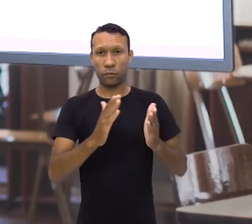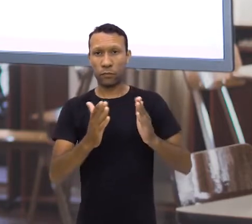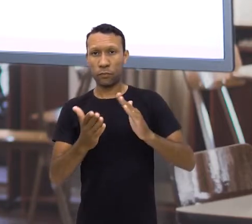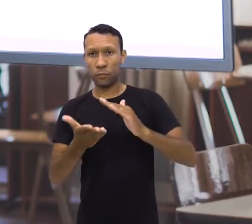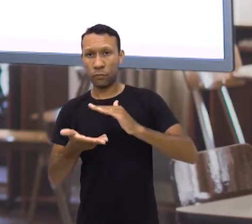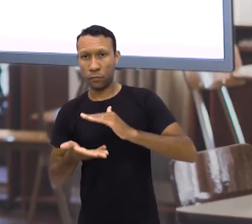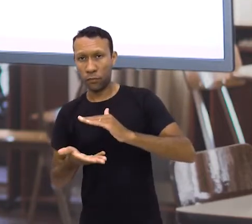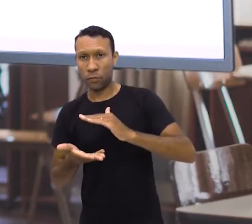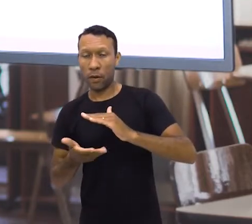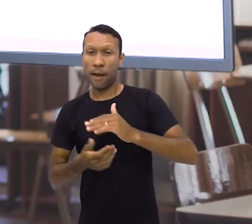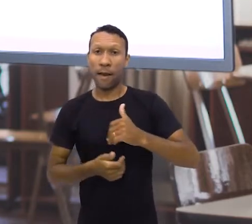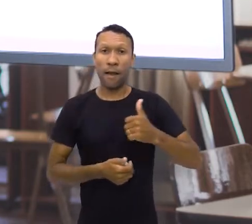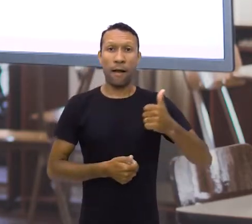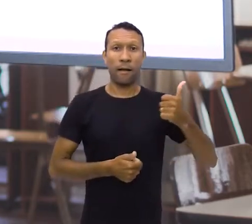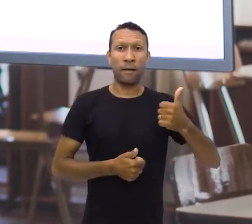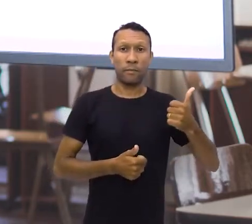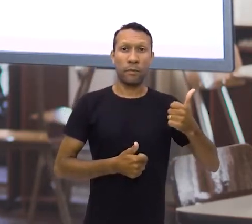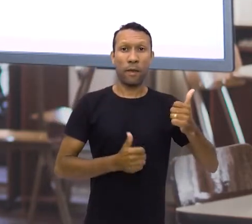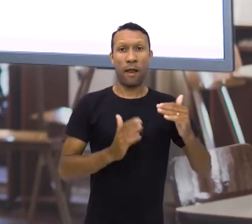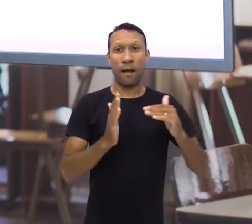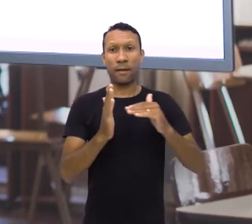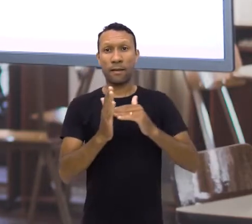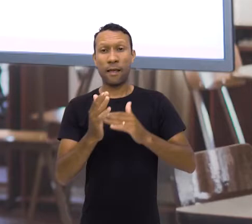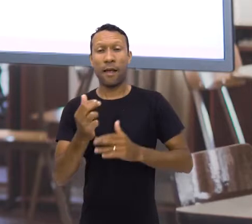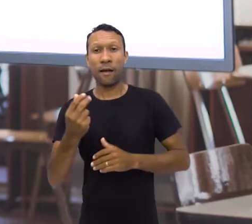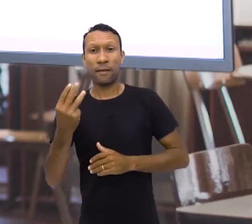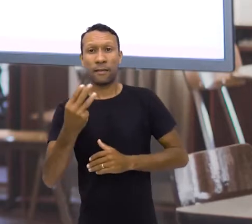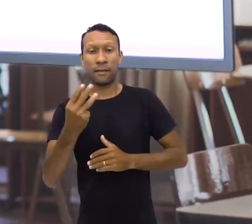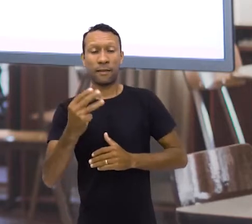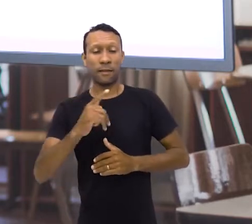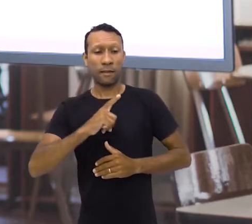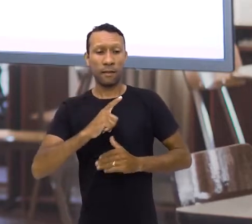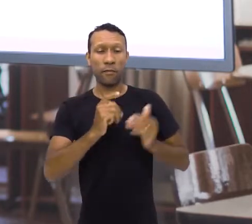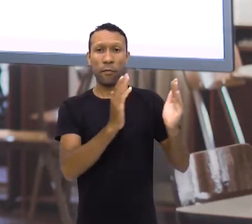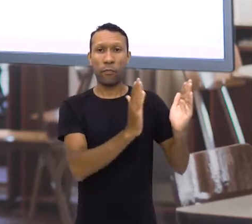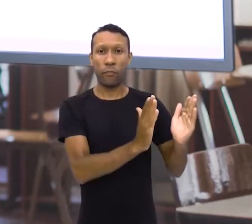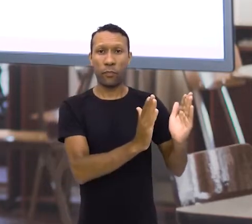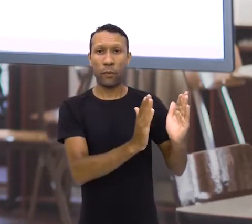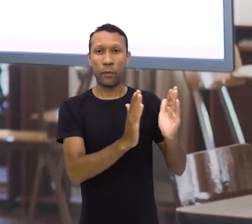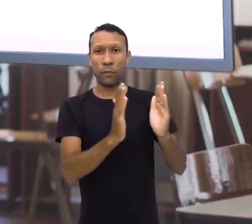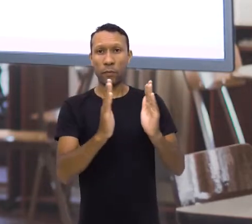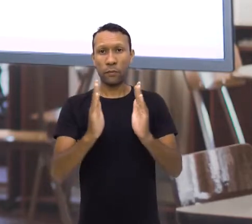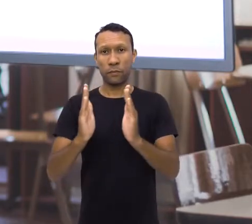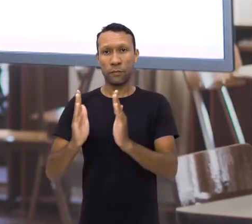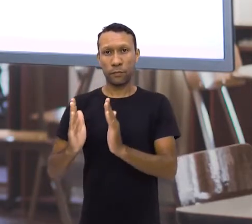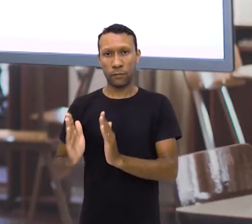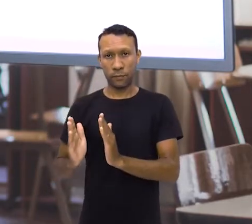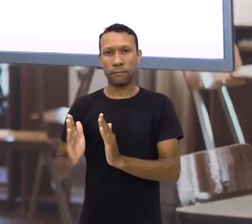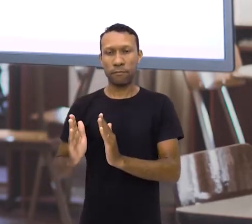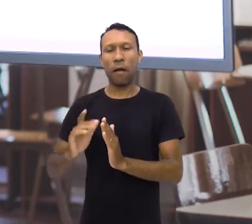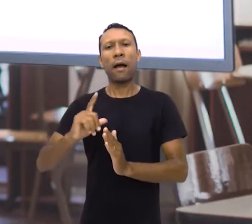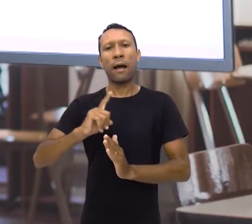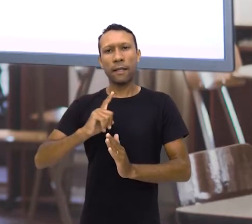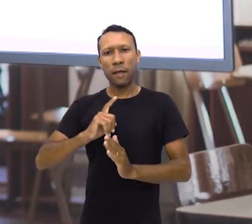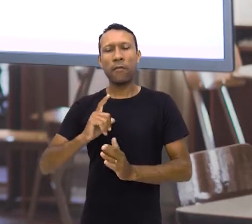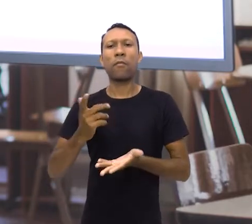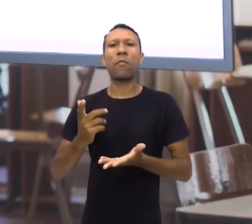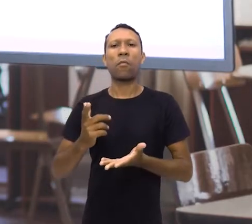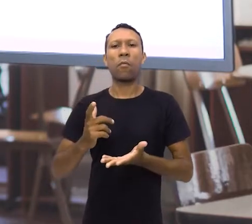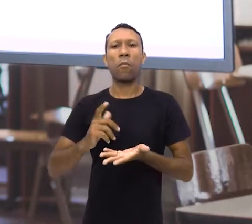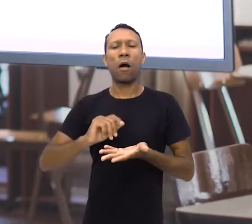1 para a figura 3, houve um deslocamento da mesma forma, por isso aconteceu uma transformação